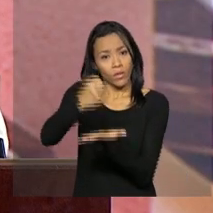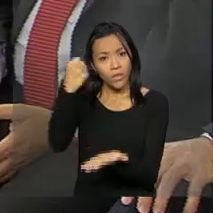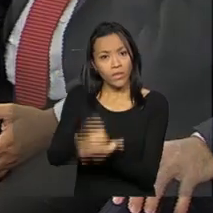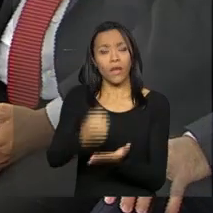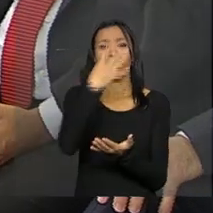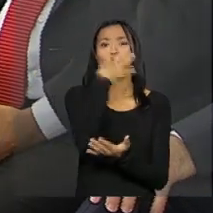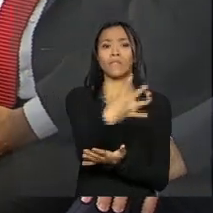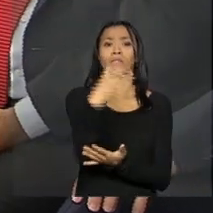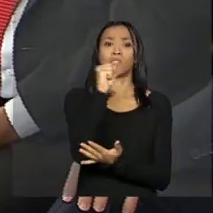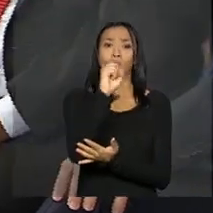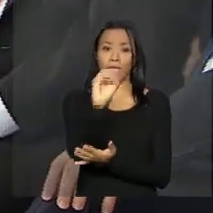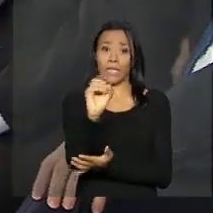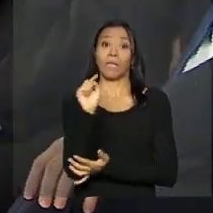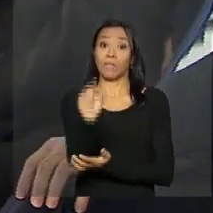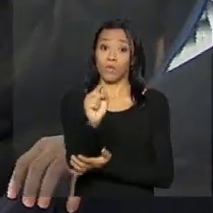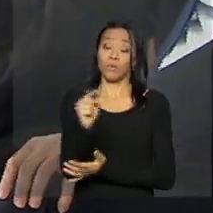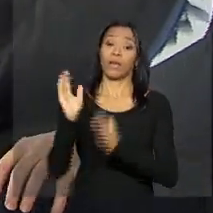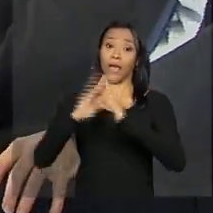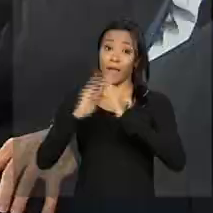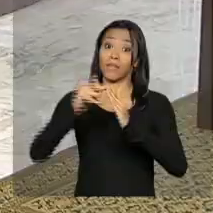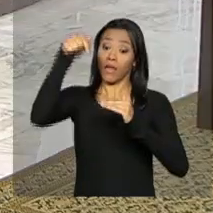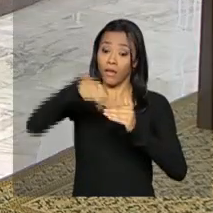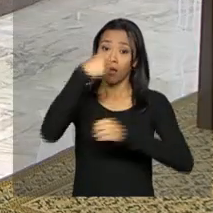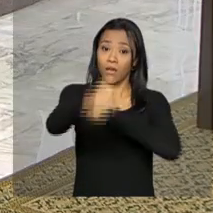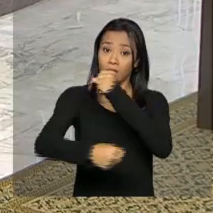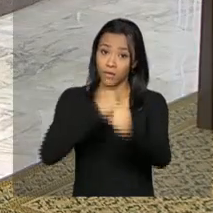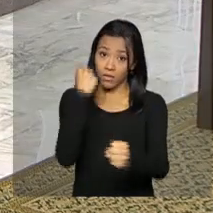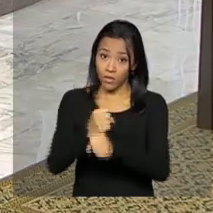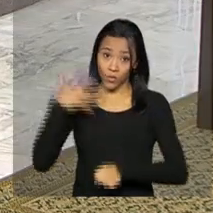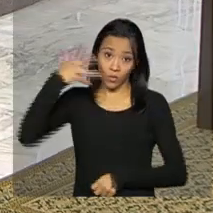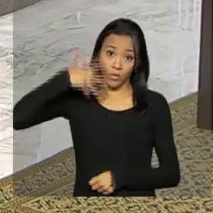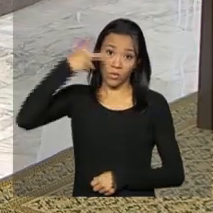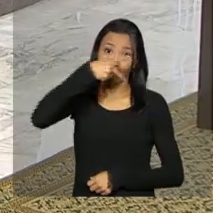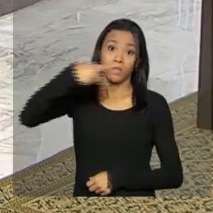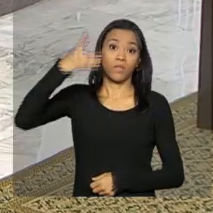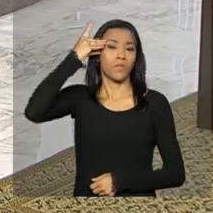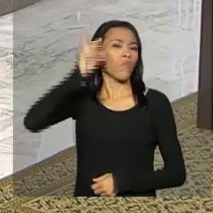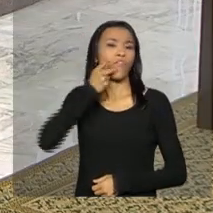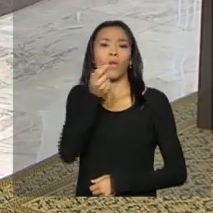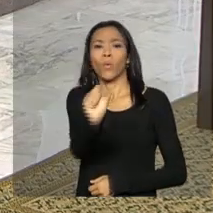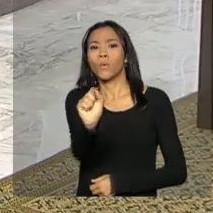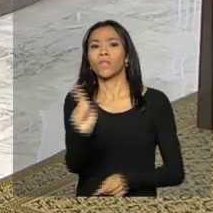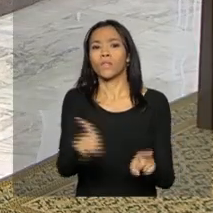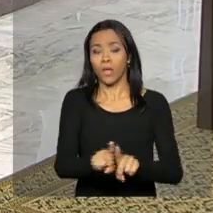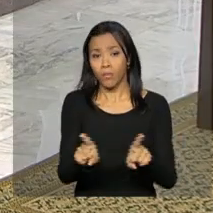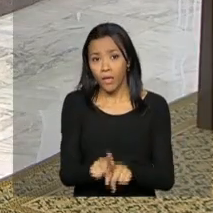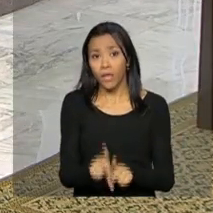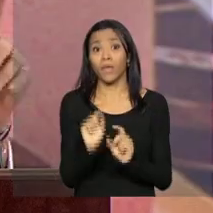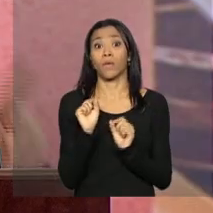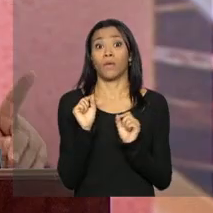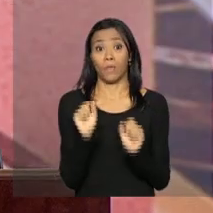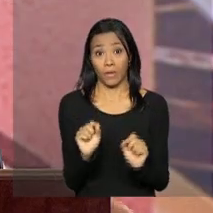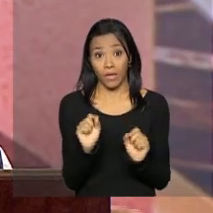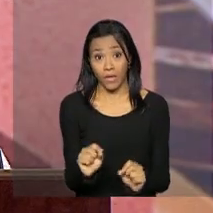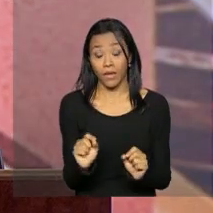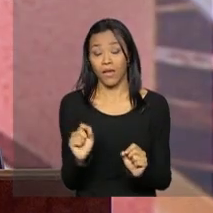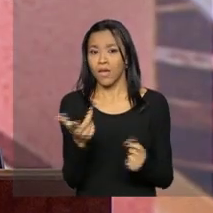480 mil unidades ainda este ano. Em seu discurso, a presidenta Dilma Rousseff também destacou a